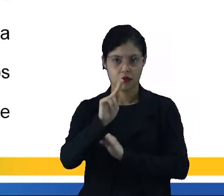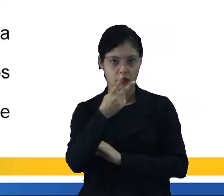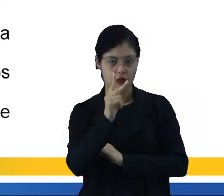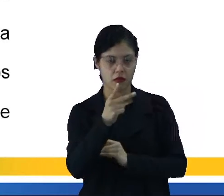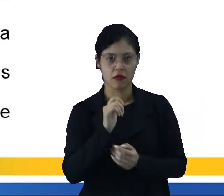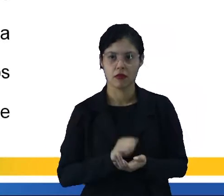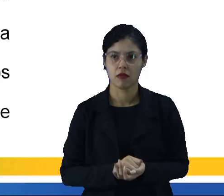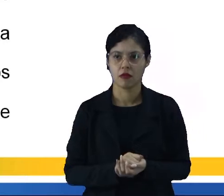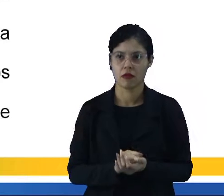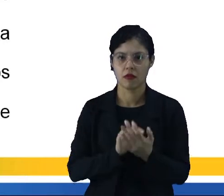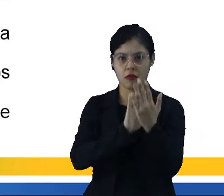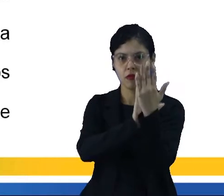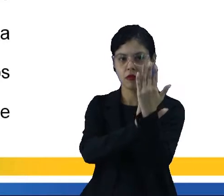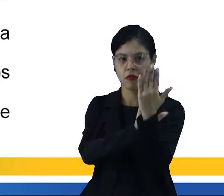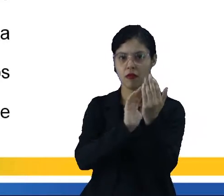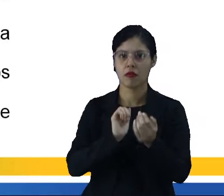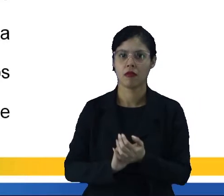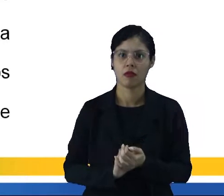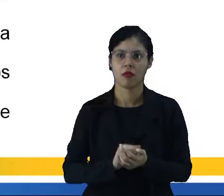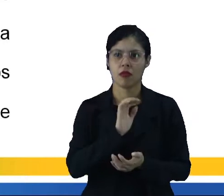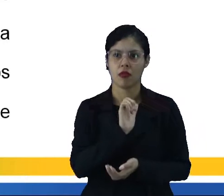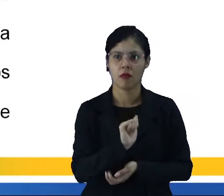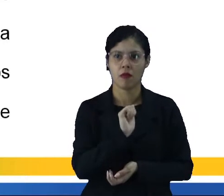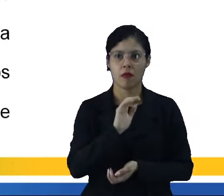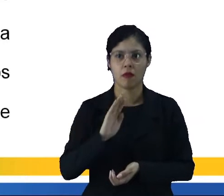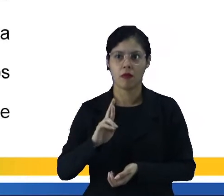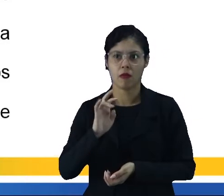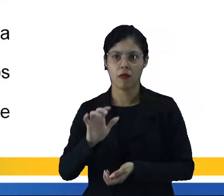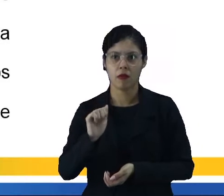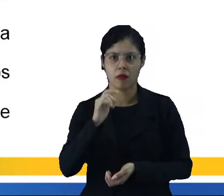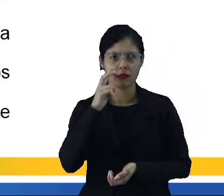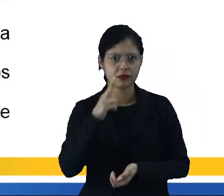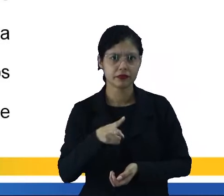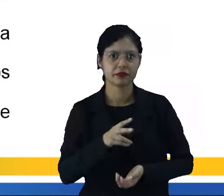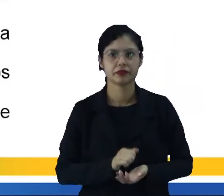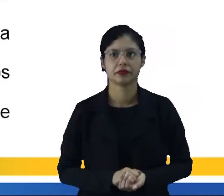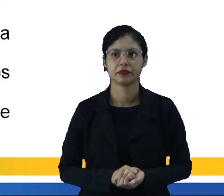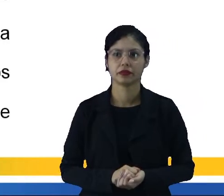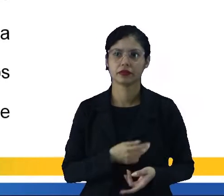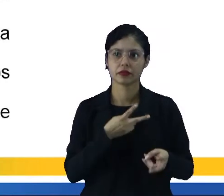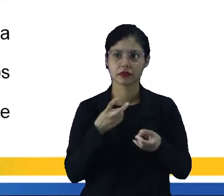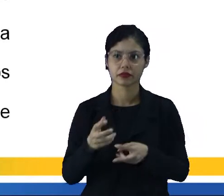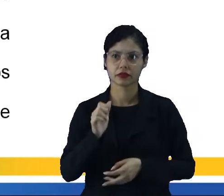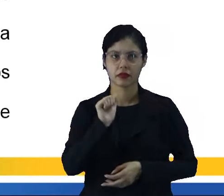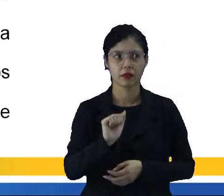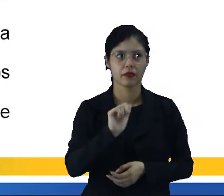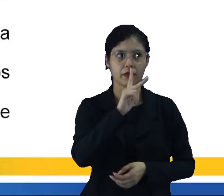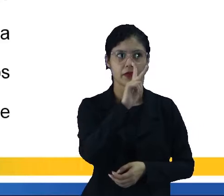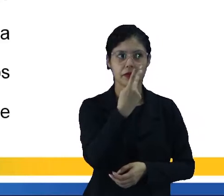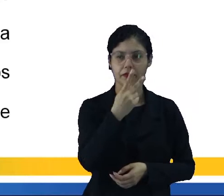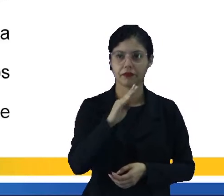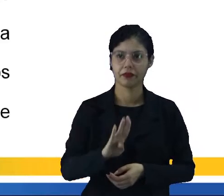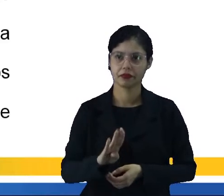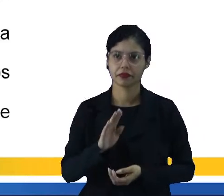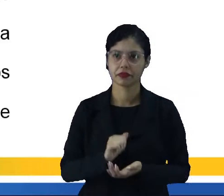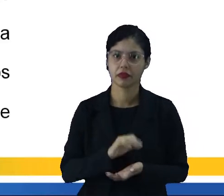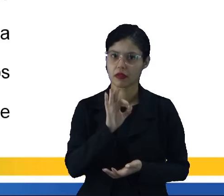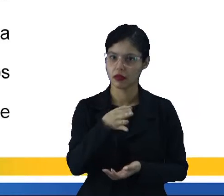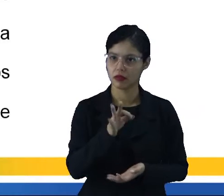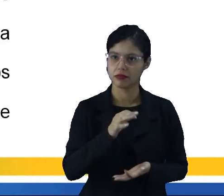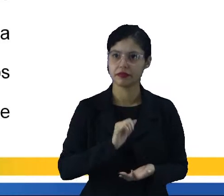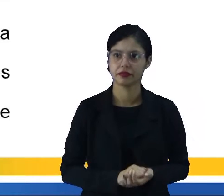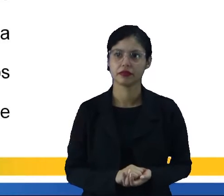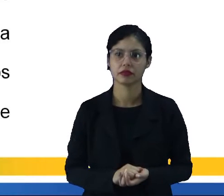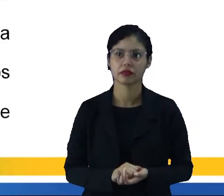faça as laterais a HB você vai conseguir enxergar A H B certo